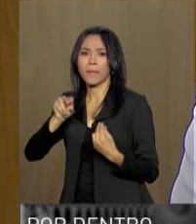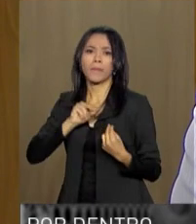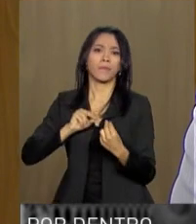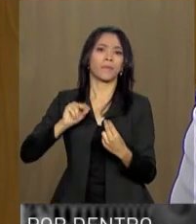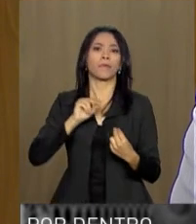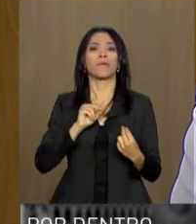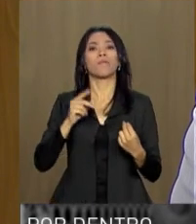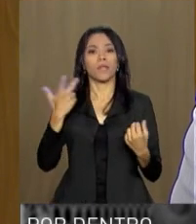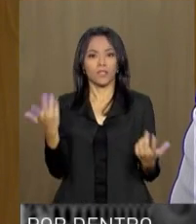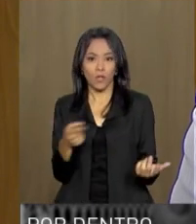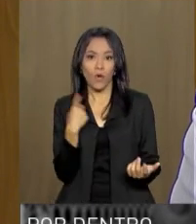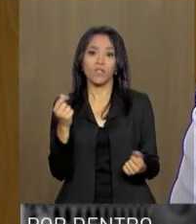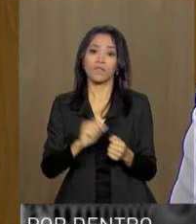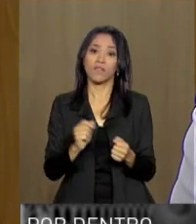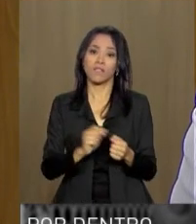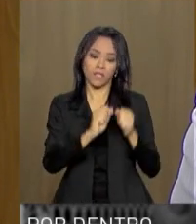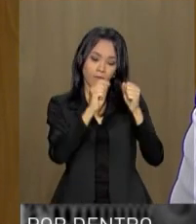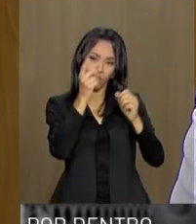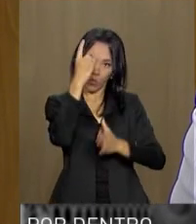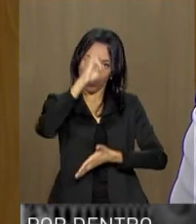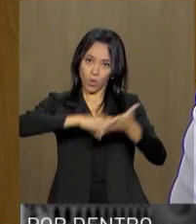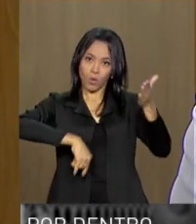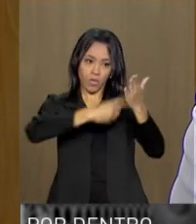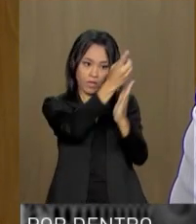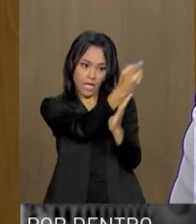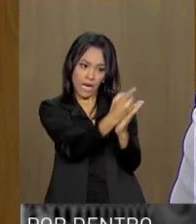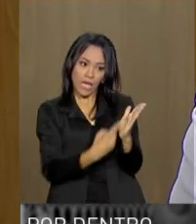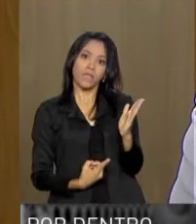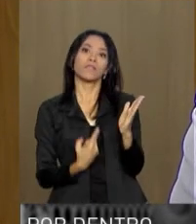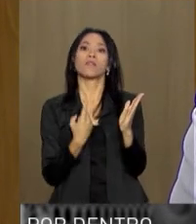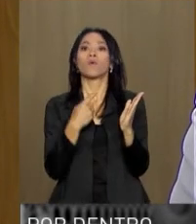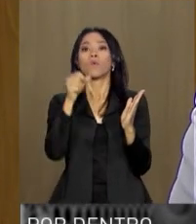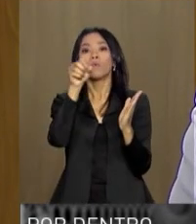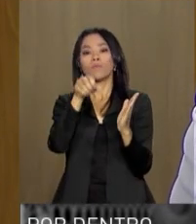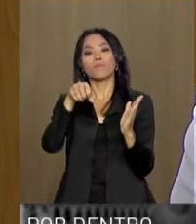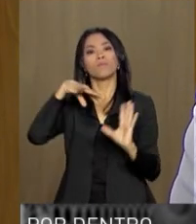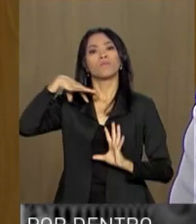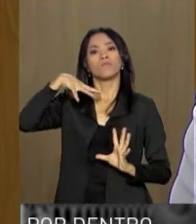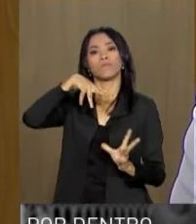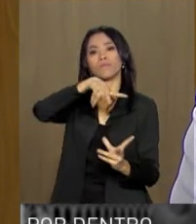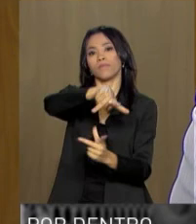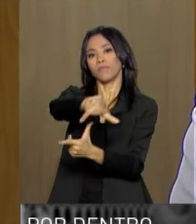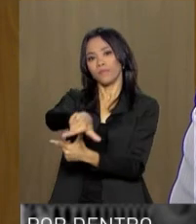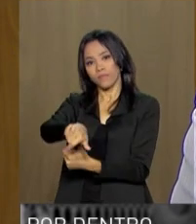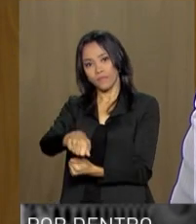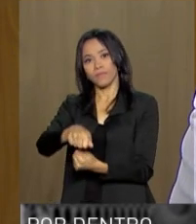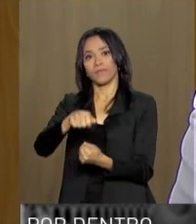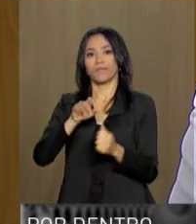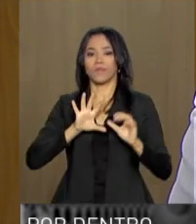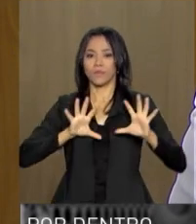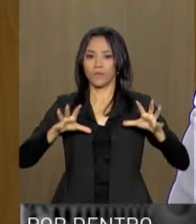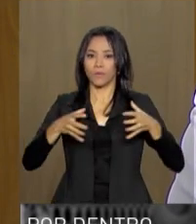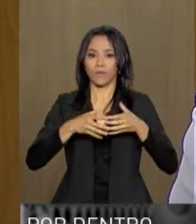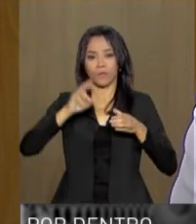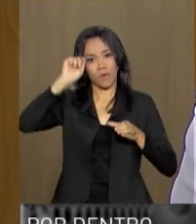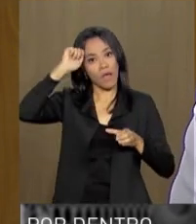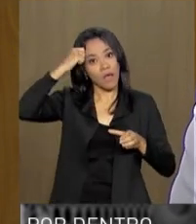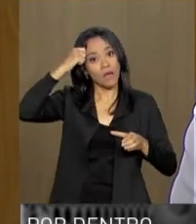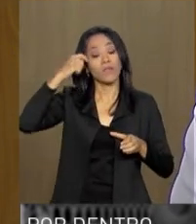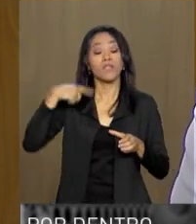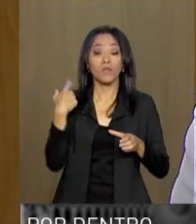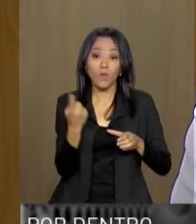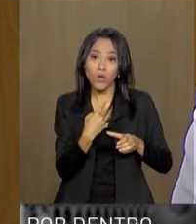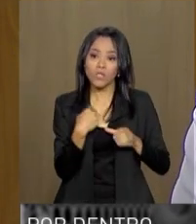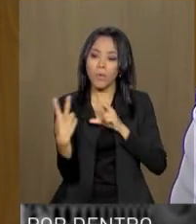a declaração universal dos afro descendentes durante essa década ainda a nossa conversa com alguns países também